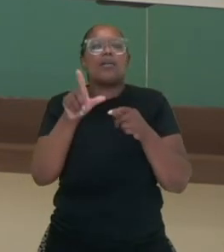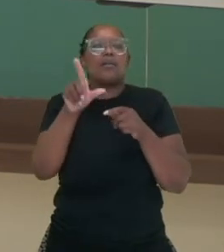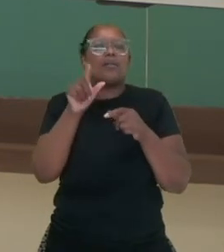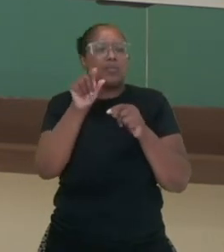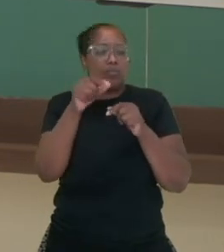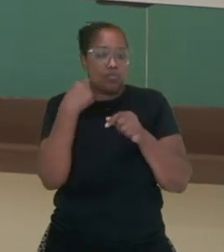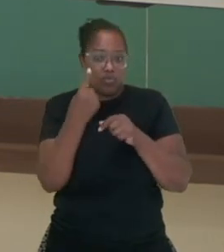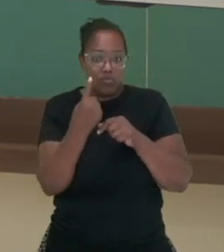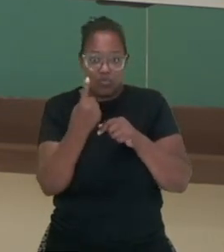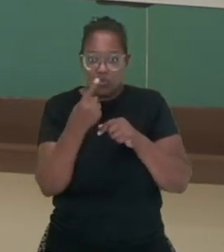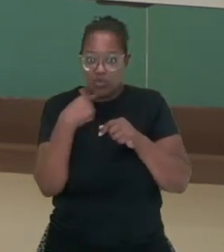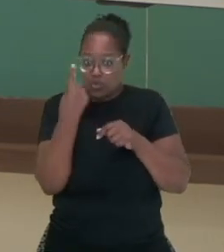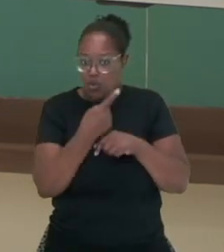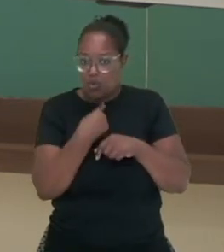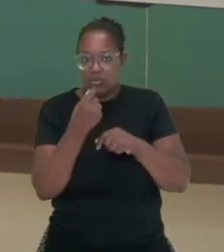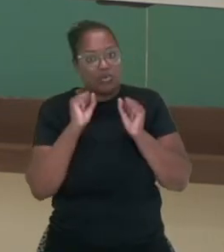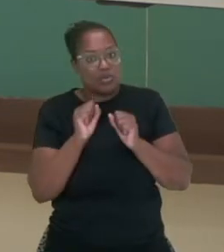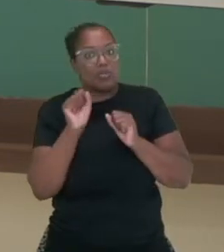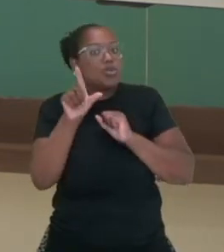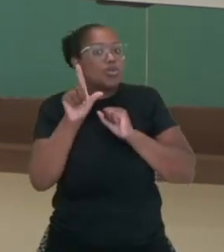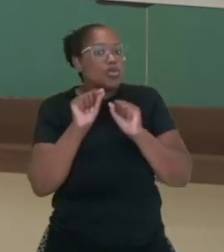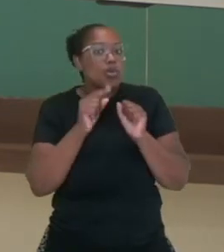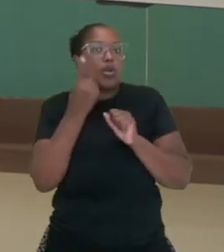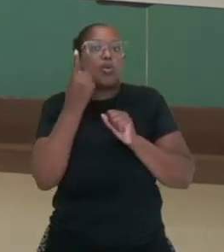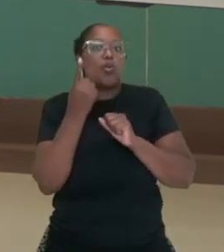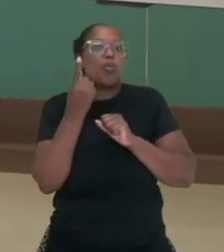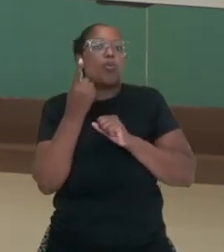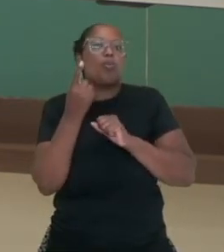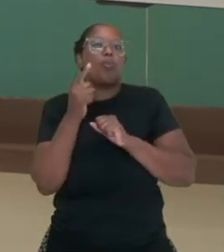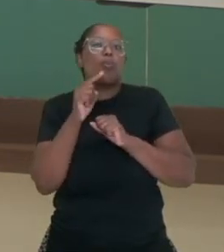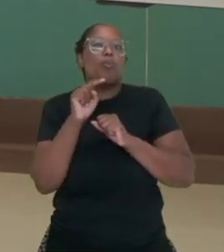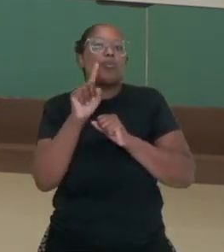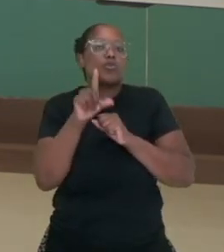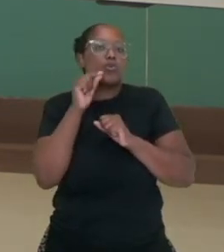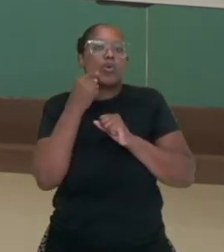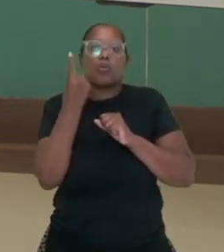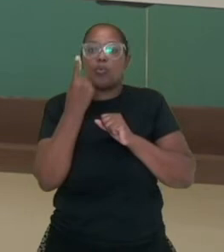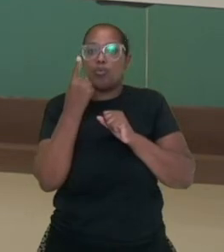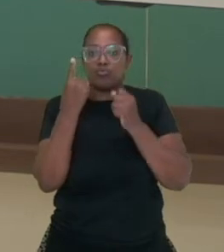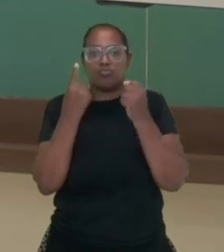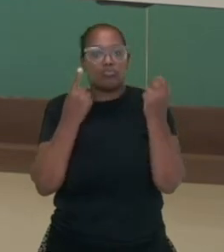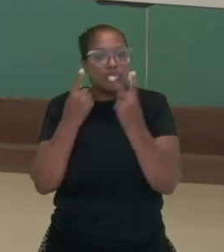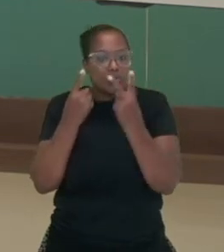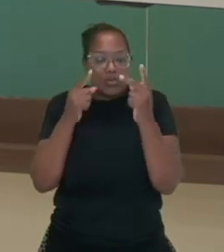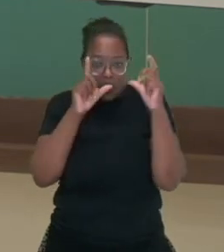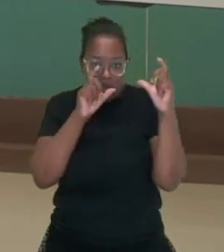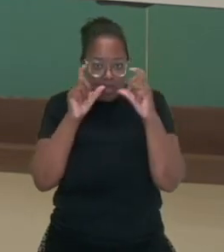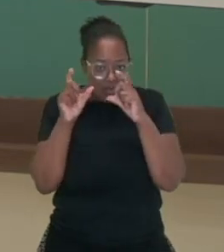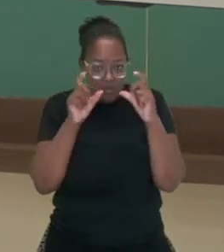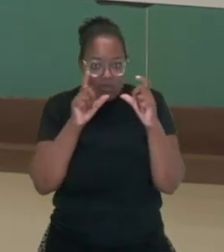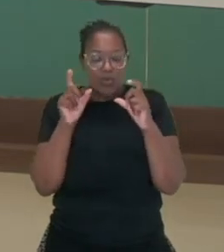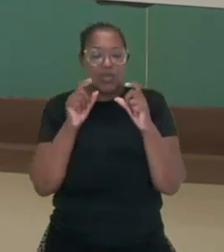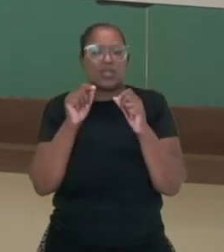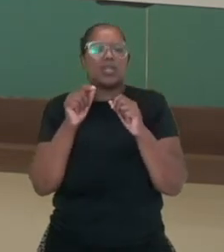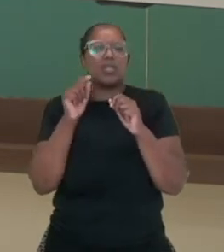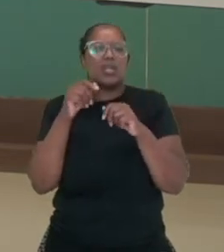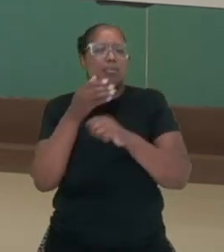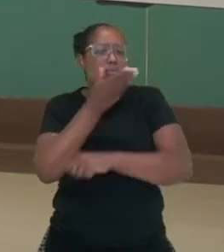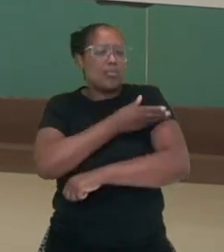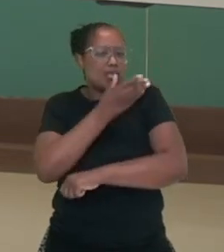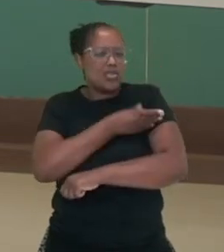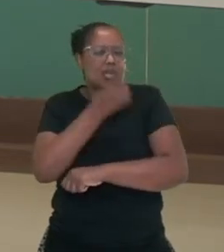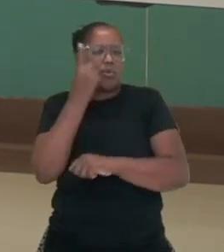escolher um aplicativo para fazer uso de atividade física. praticar por uma semana e, ao